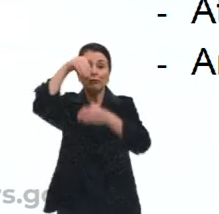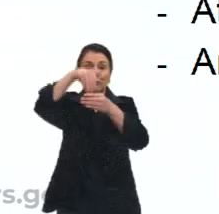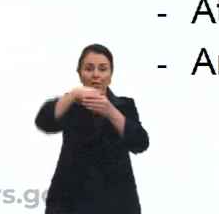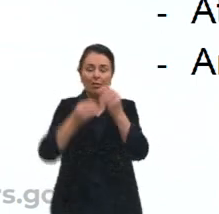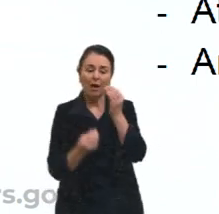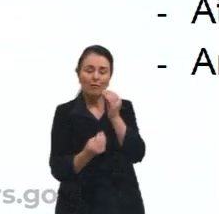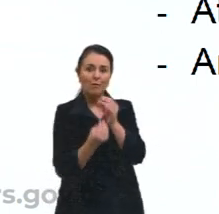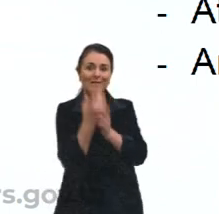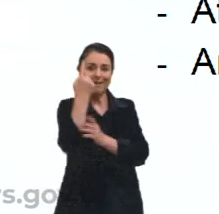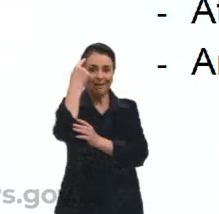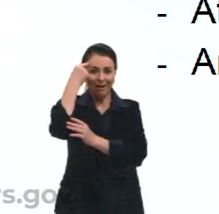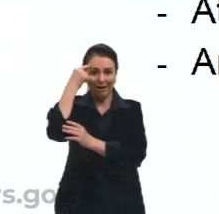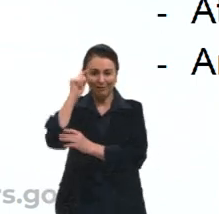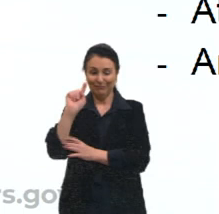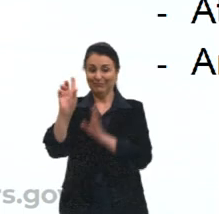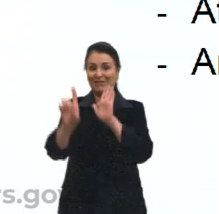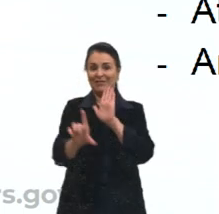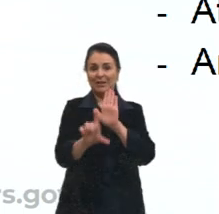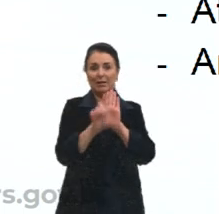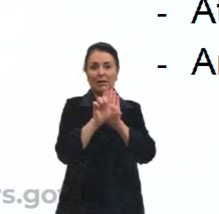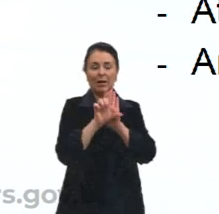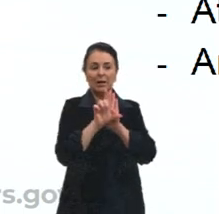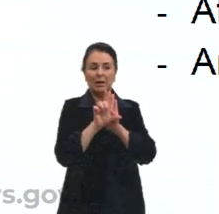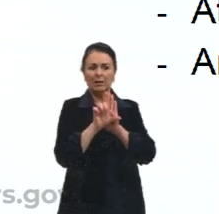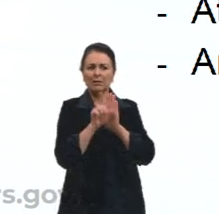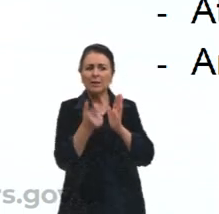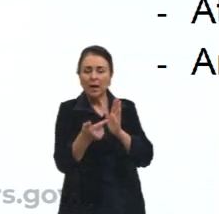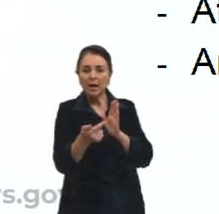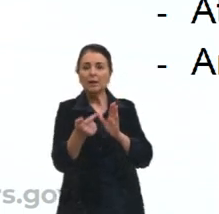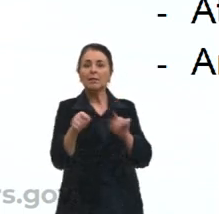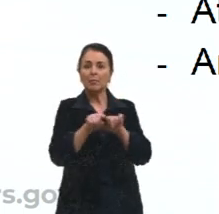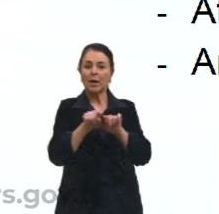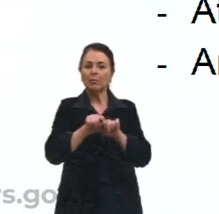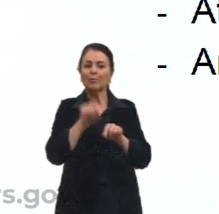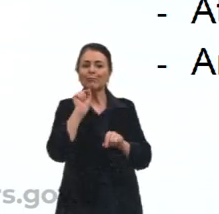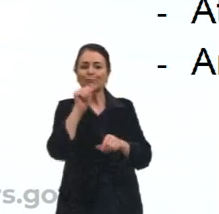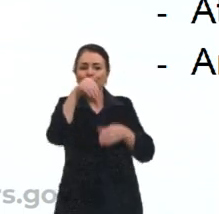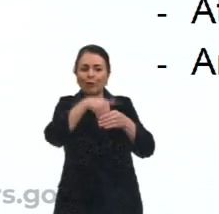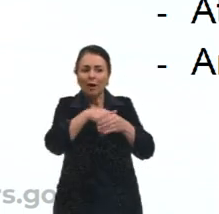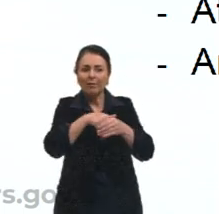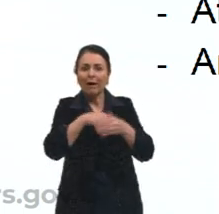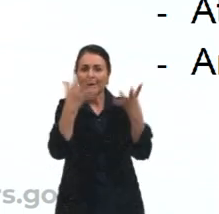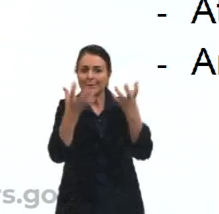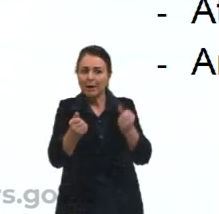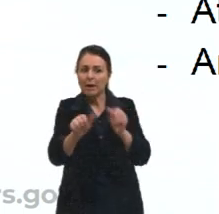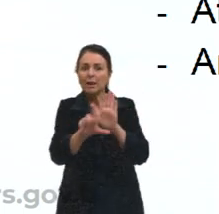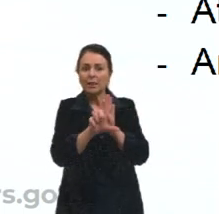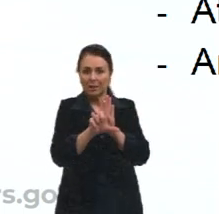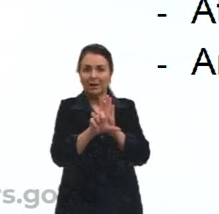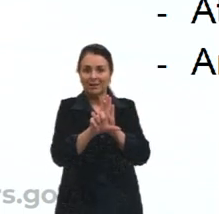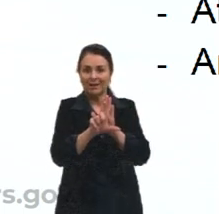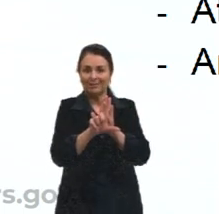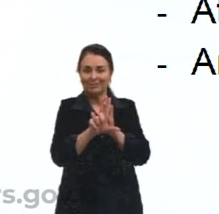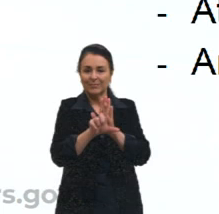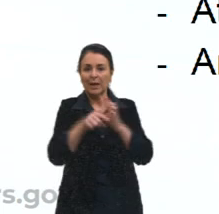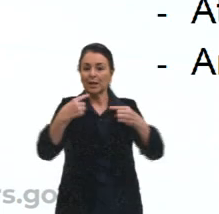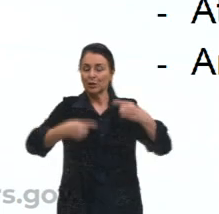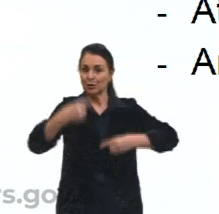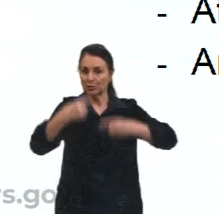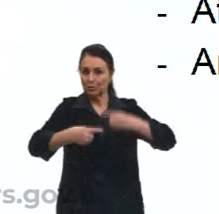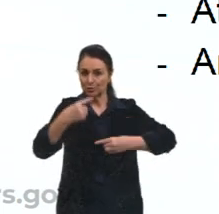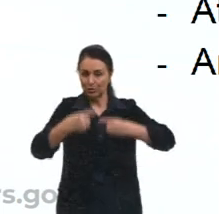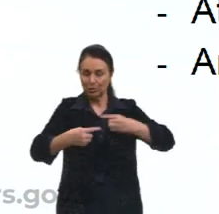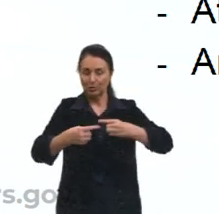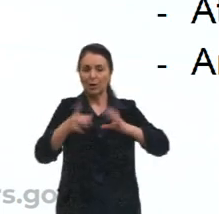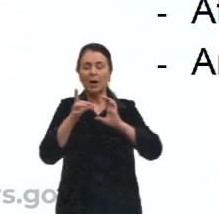e voltavam nessa lei a ser aceita ou não é mas é importante a gente pensar gente que